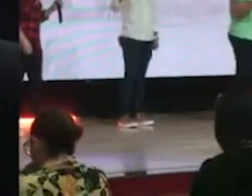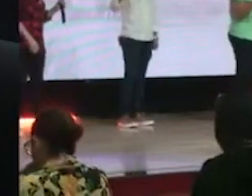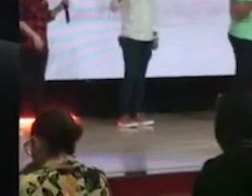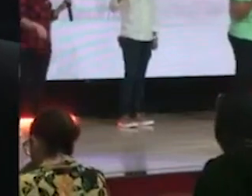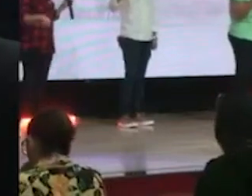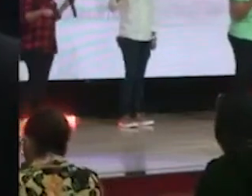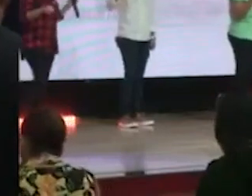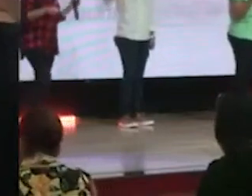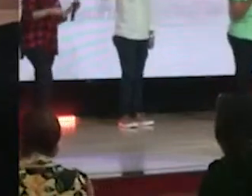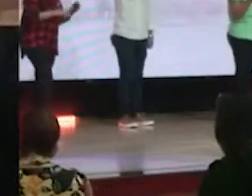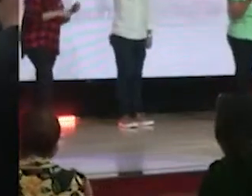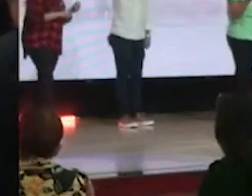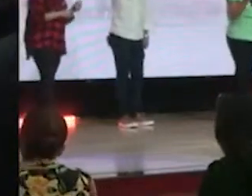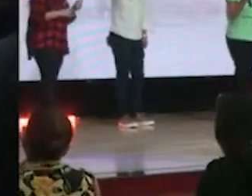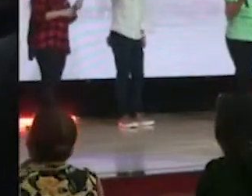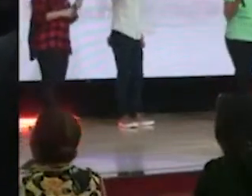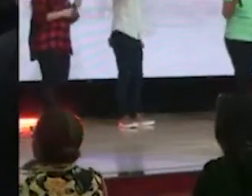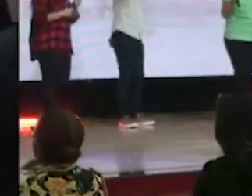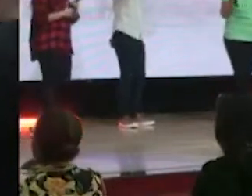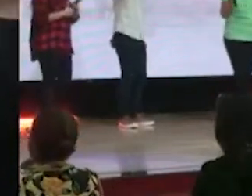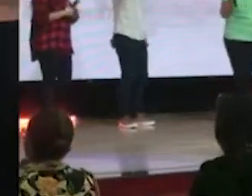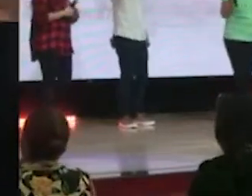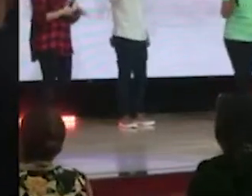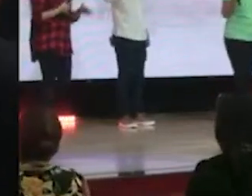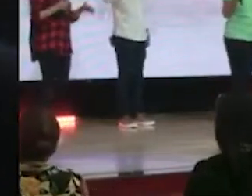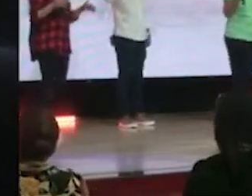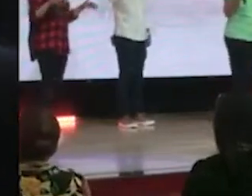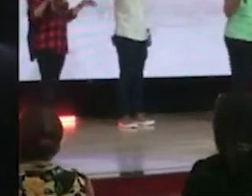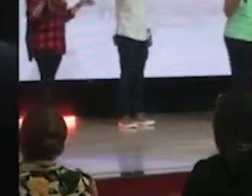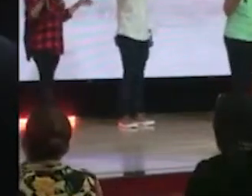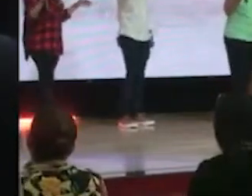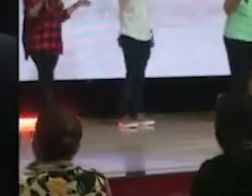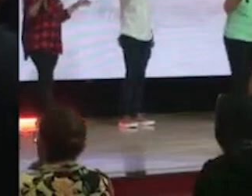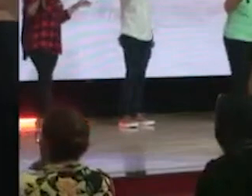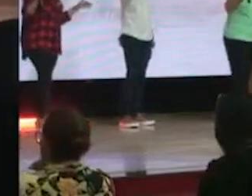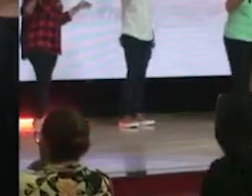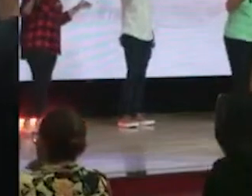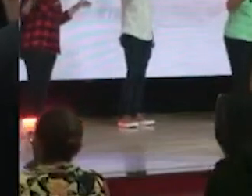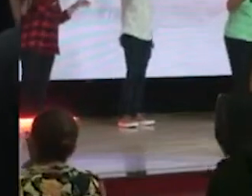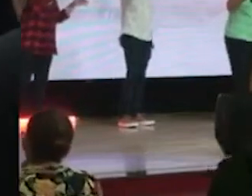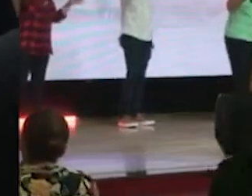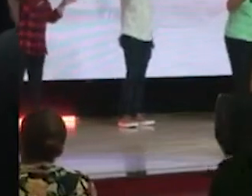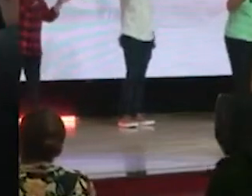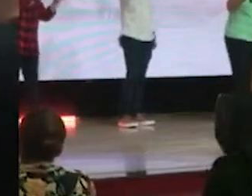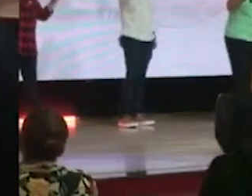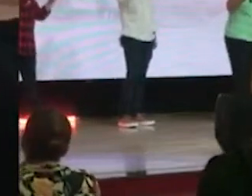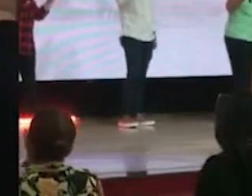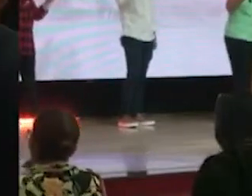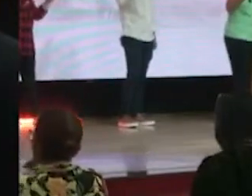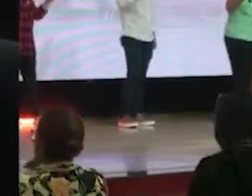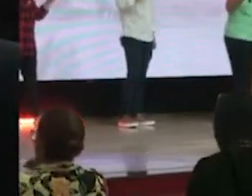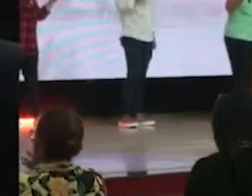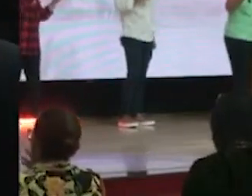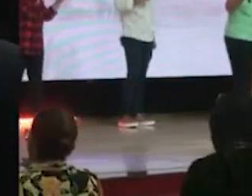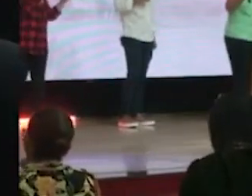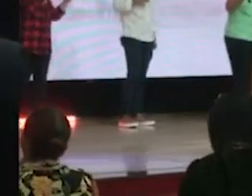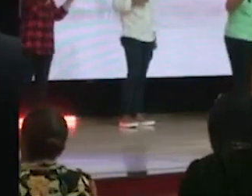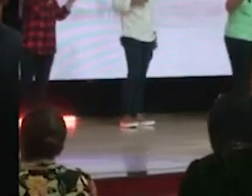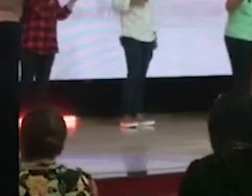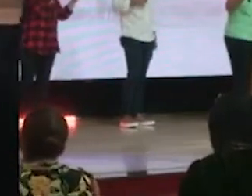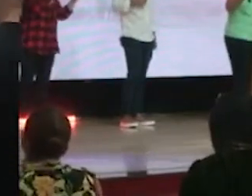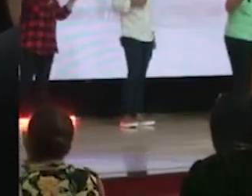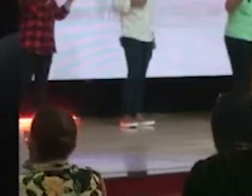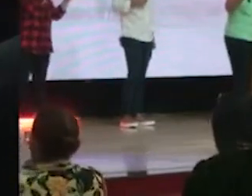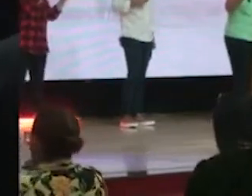vidas filhos teus senhor para essa Deus abençoa elas Amigo Espírito Santo toma